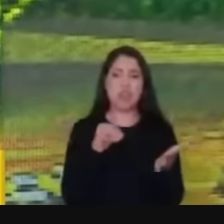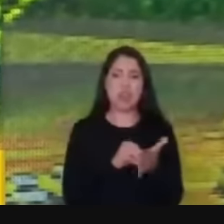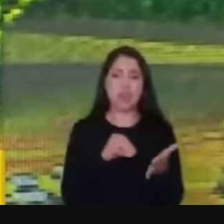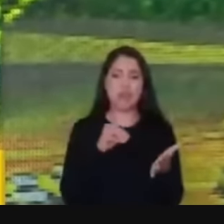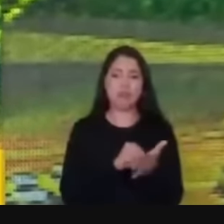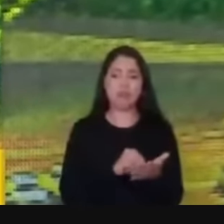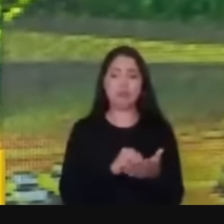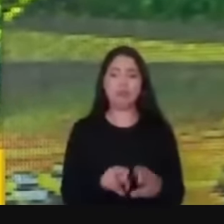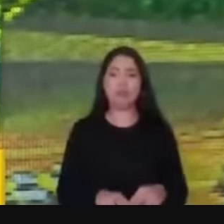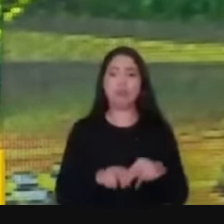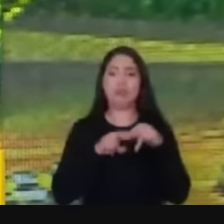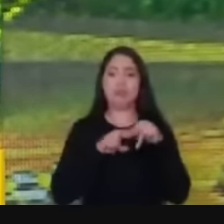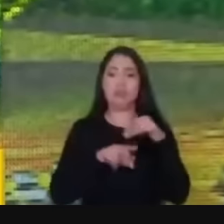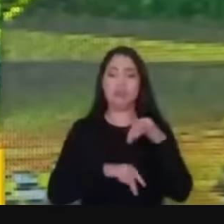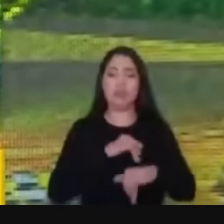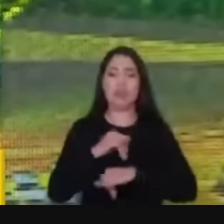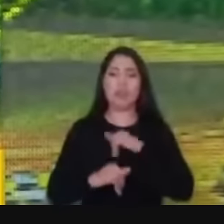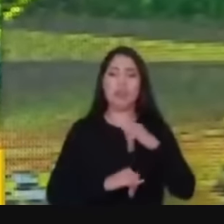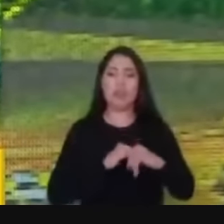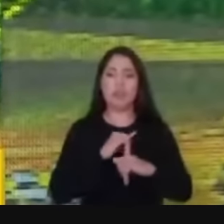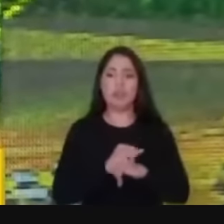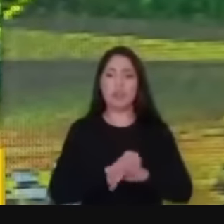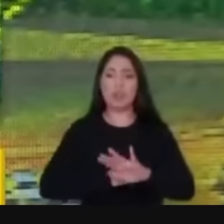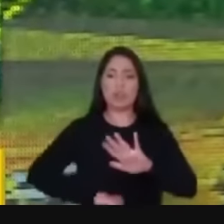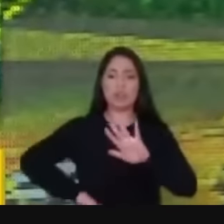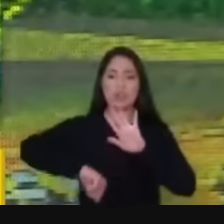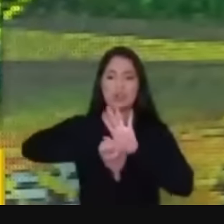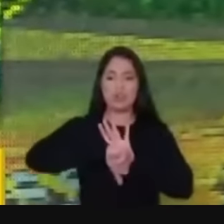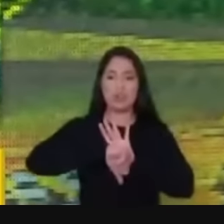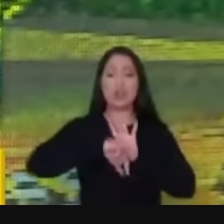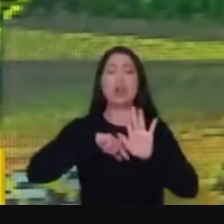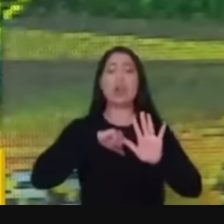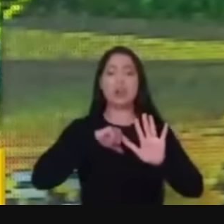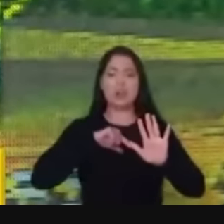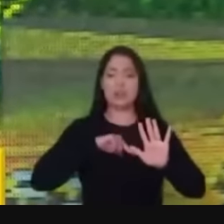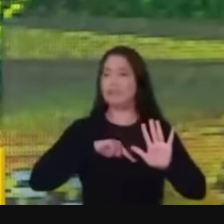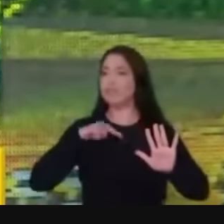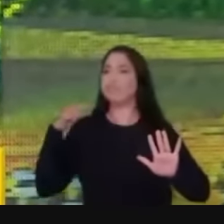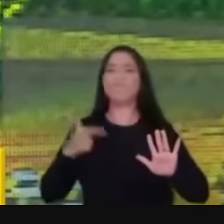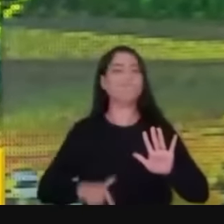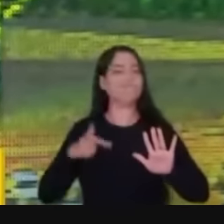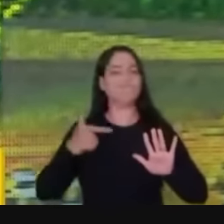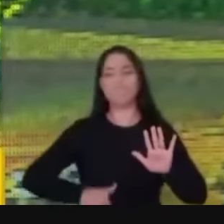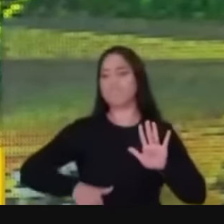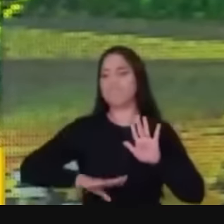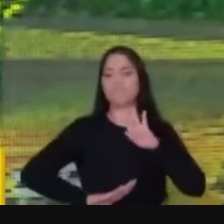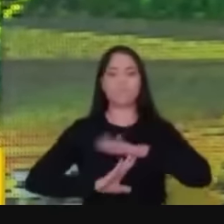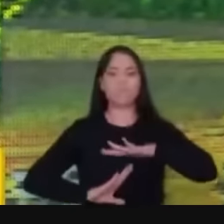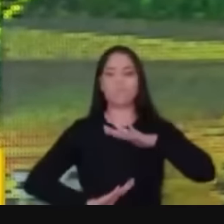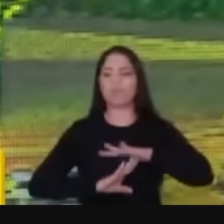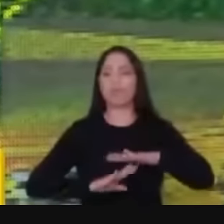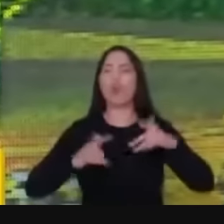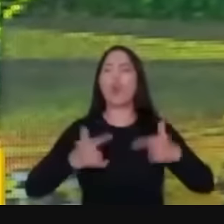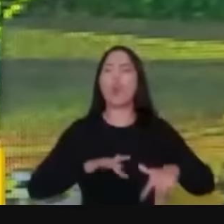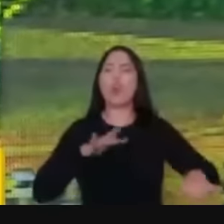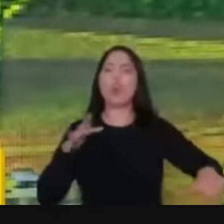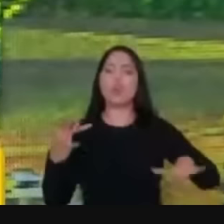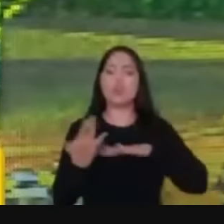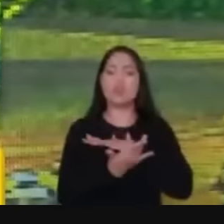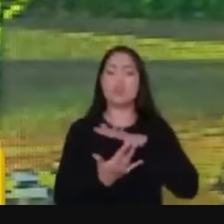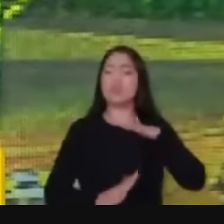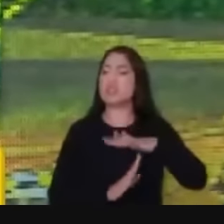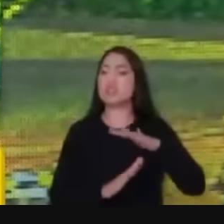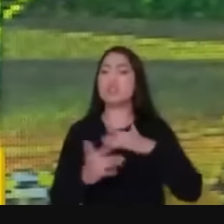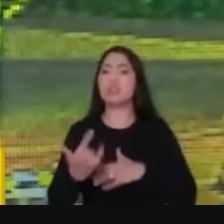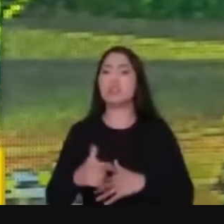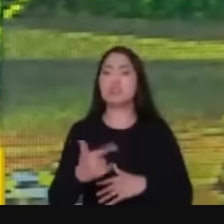de milícias digitais que vem atuando sem restrições nas redes sociais,